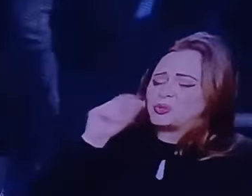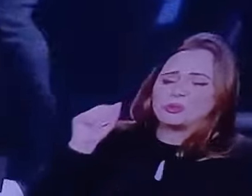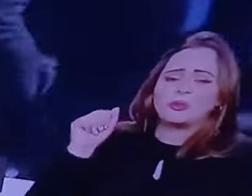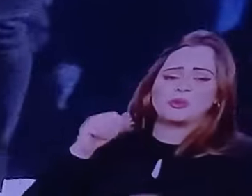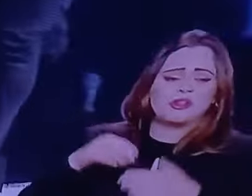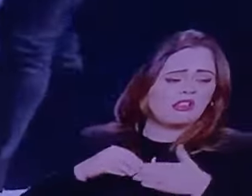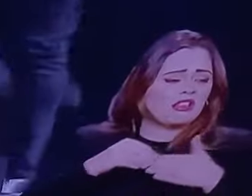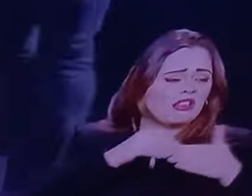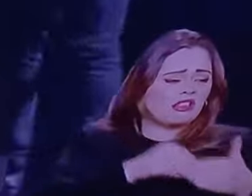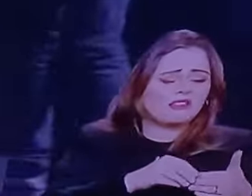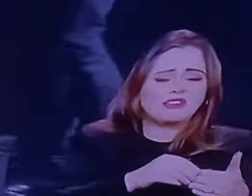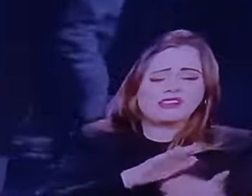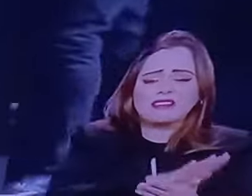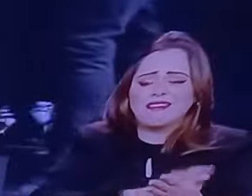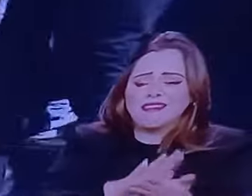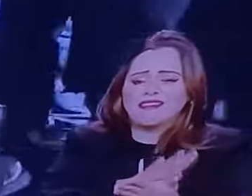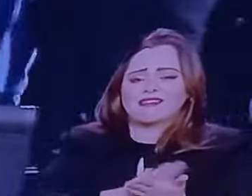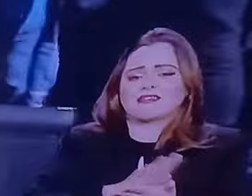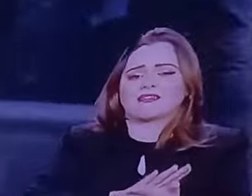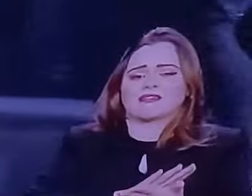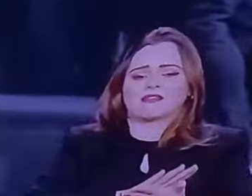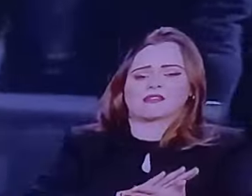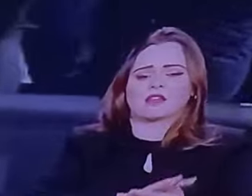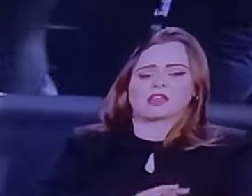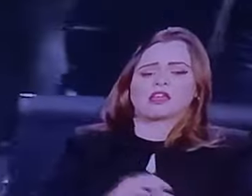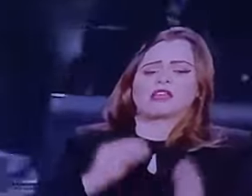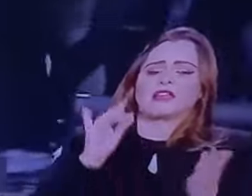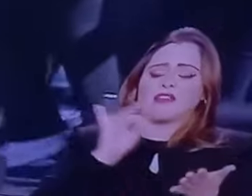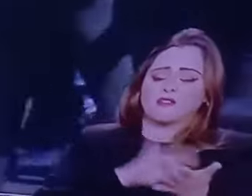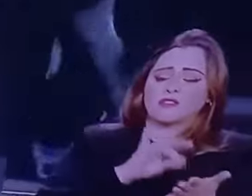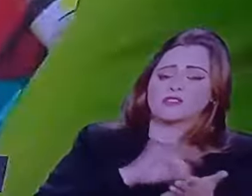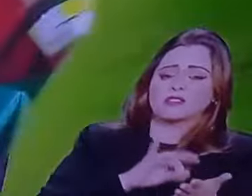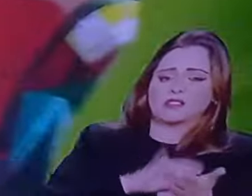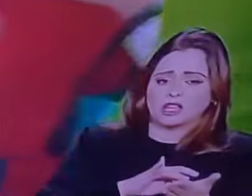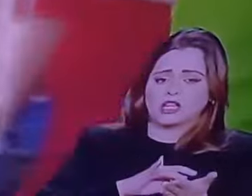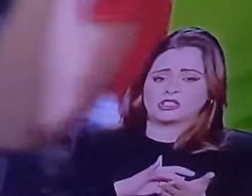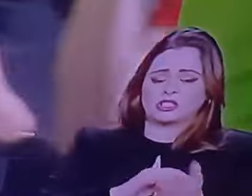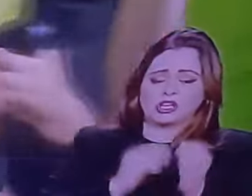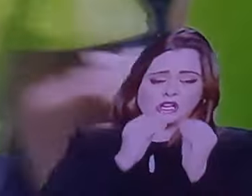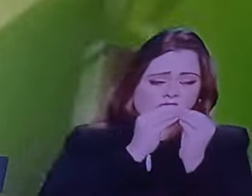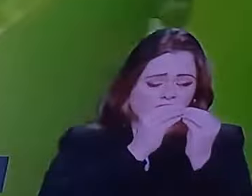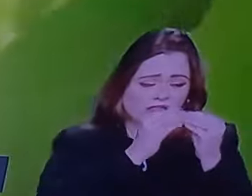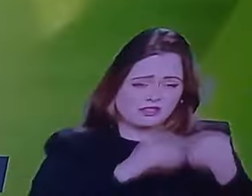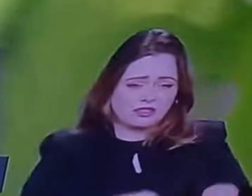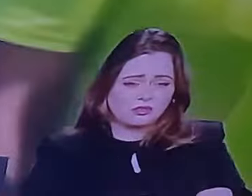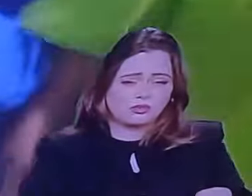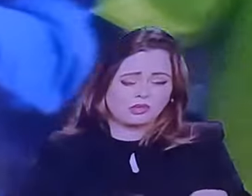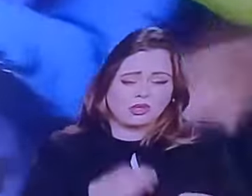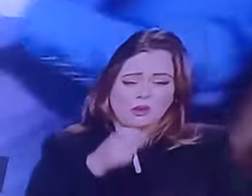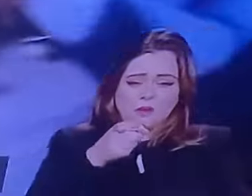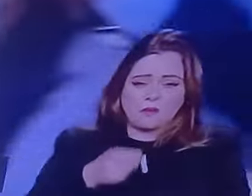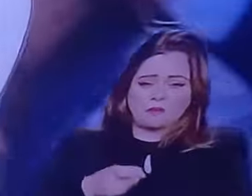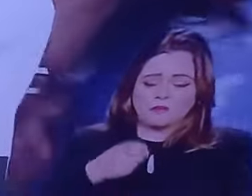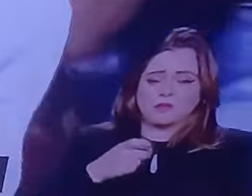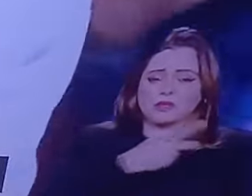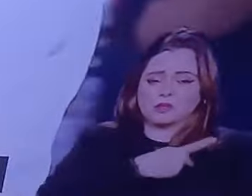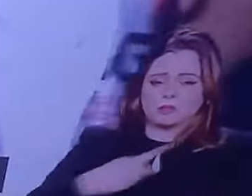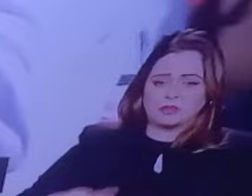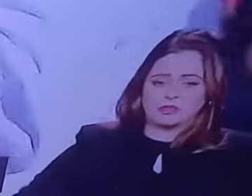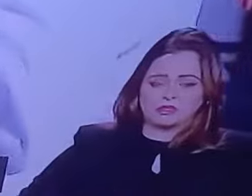ninguém a lugar nenhum. E foi a verdade que derrotou o ex-presidente da